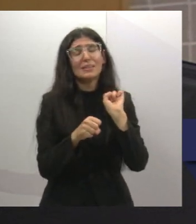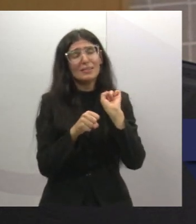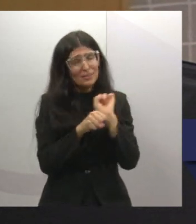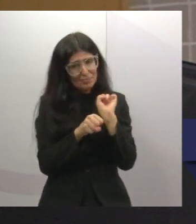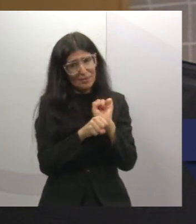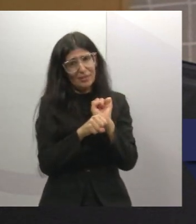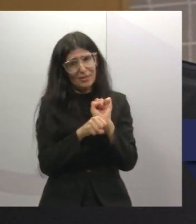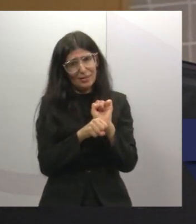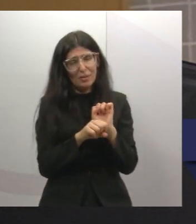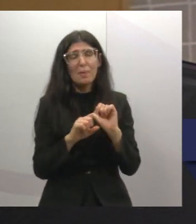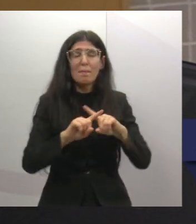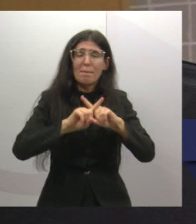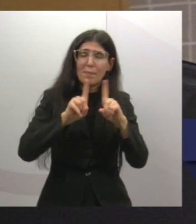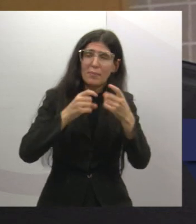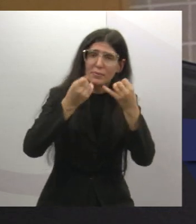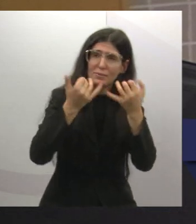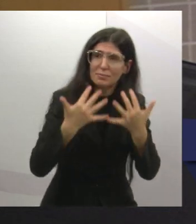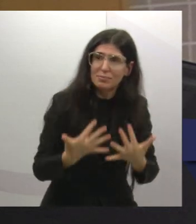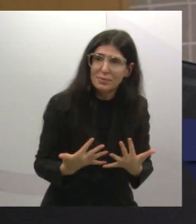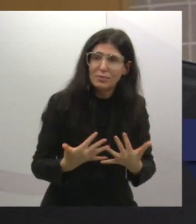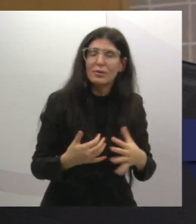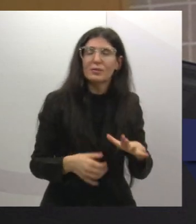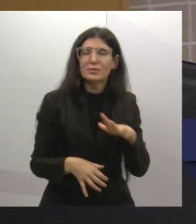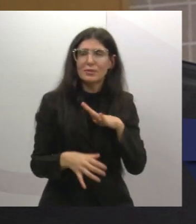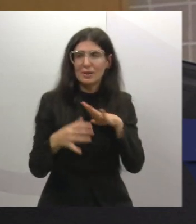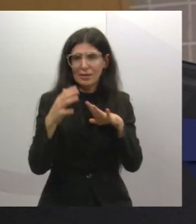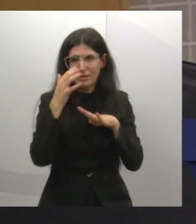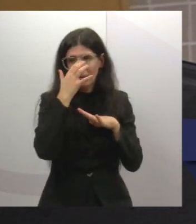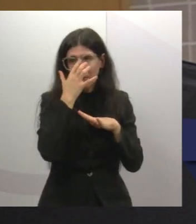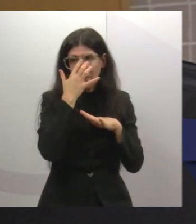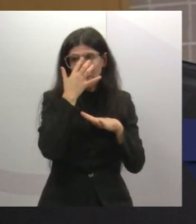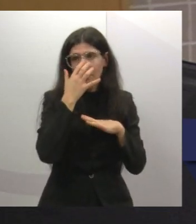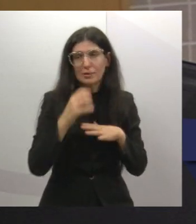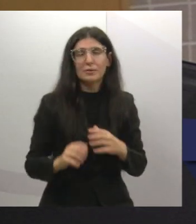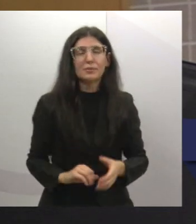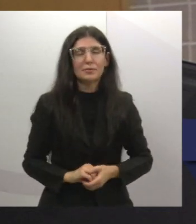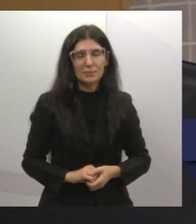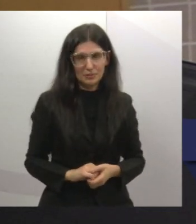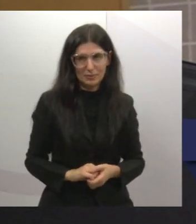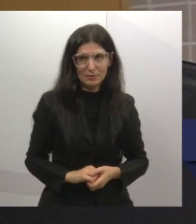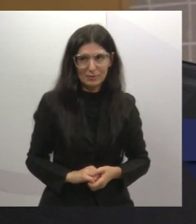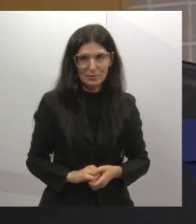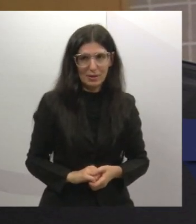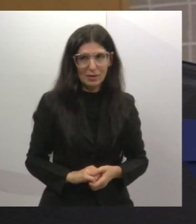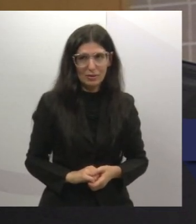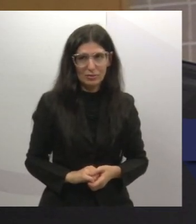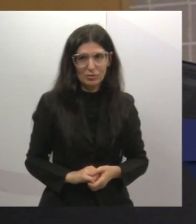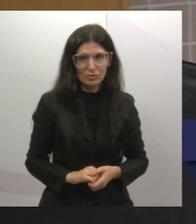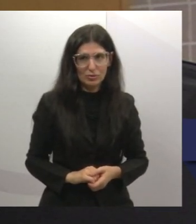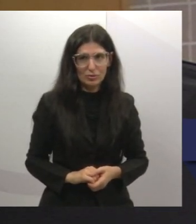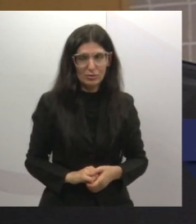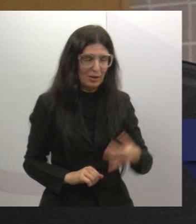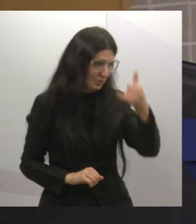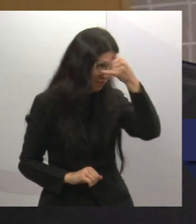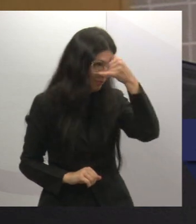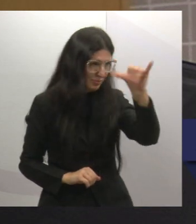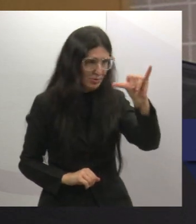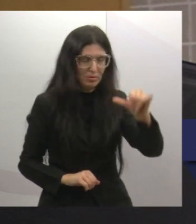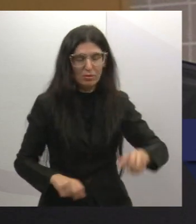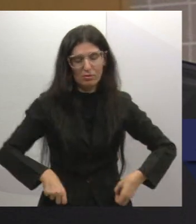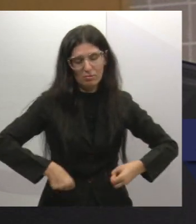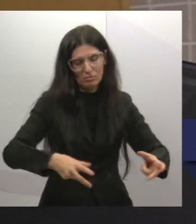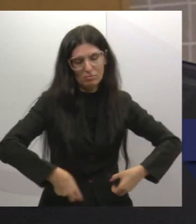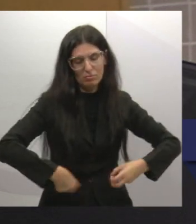deixa uma ressalva. O município está ponderando para que não haja gastos muito